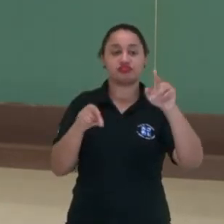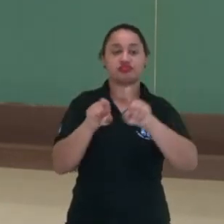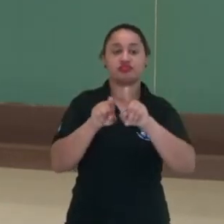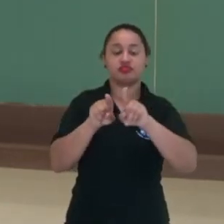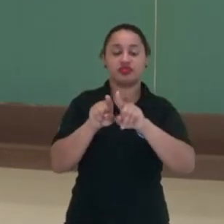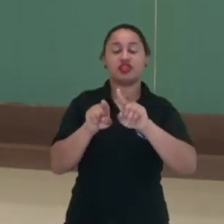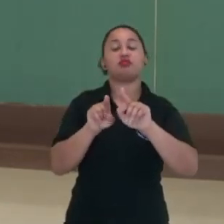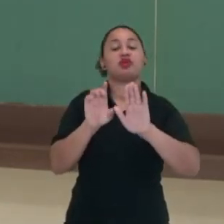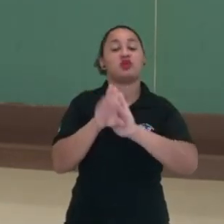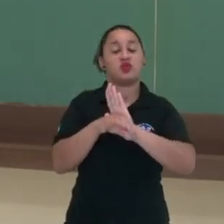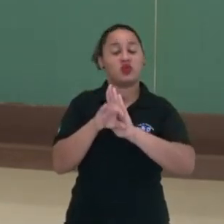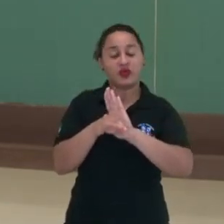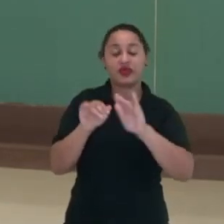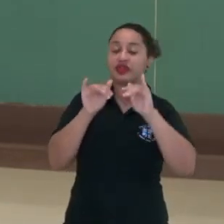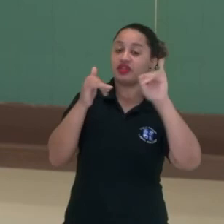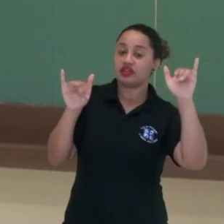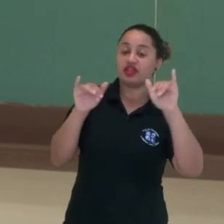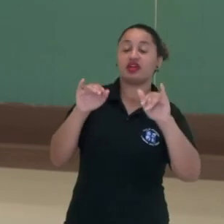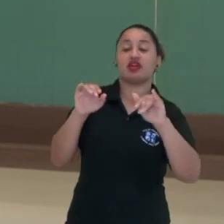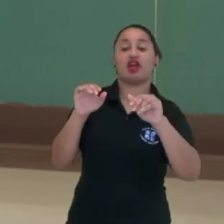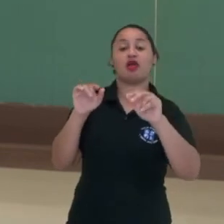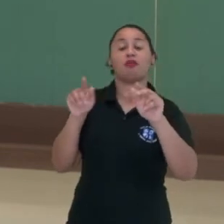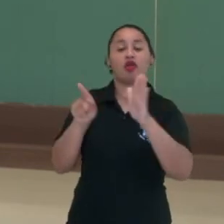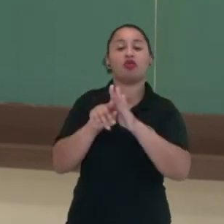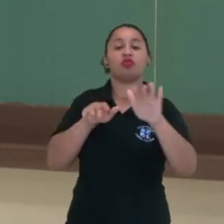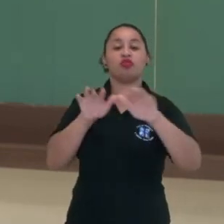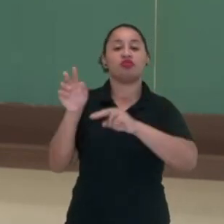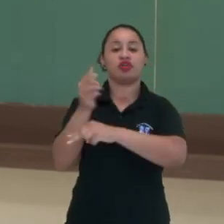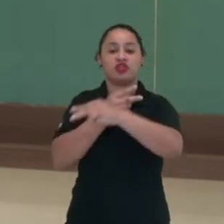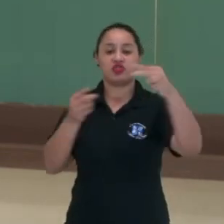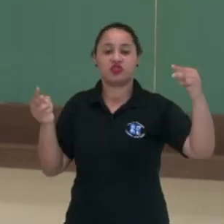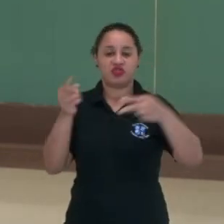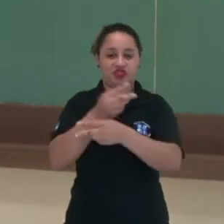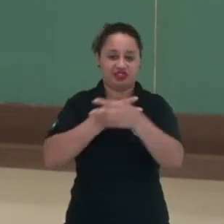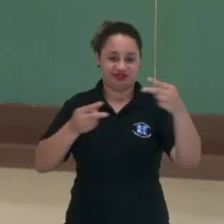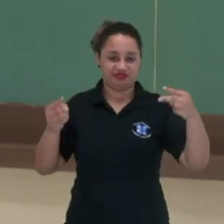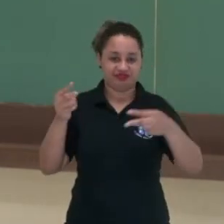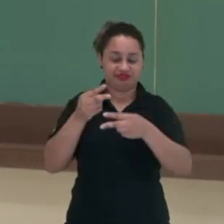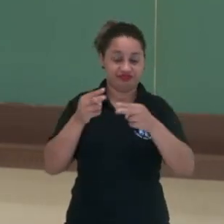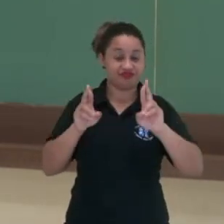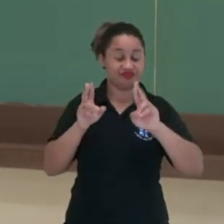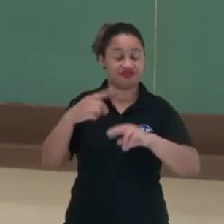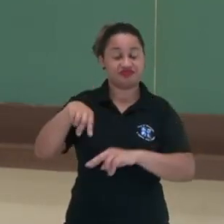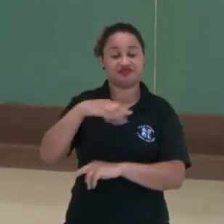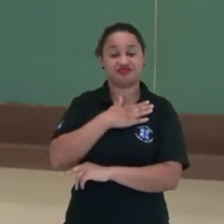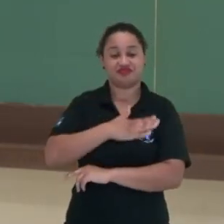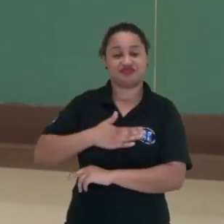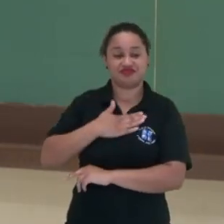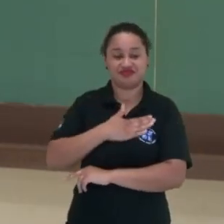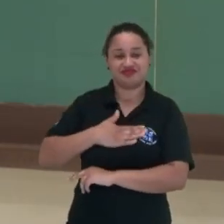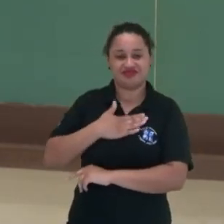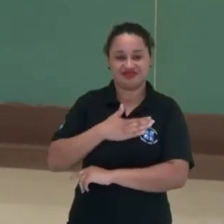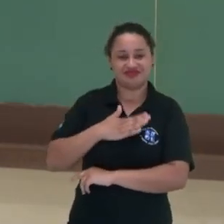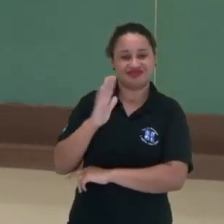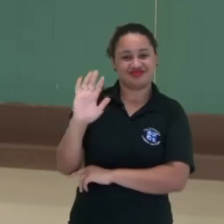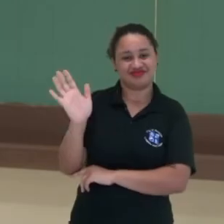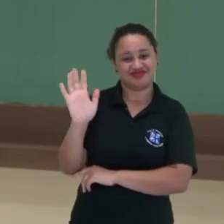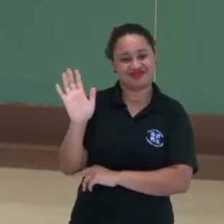energia eólica é a energia produzida pelo movimento dos ventos. Eu espero que vocês tenham gostado.